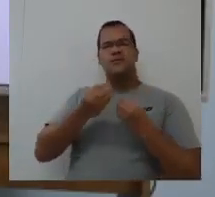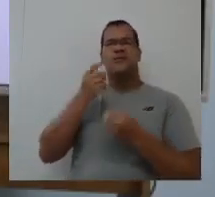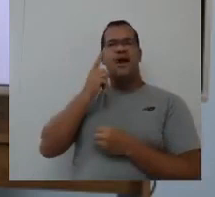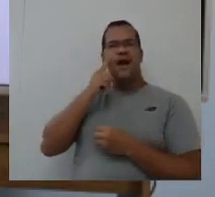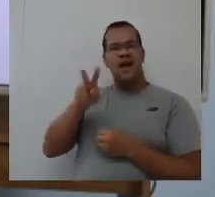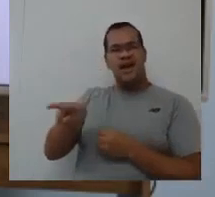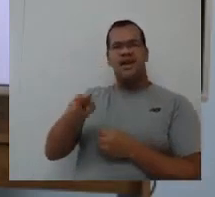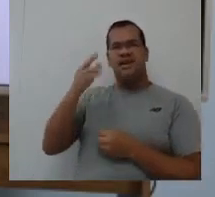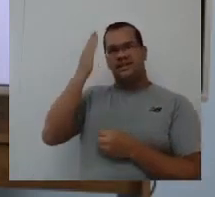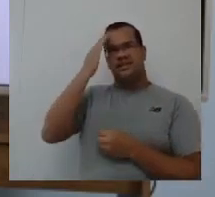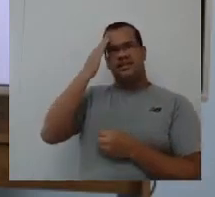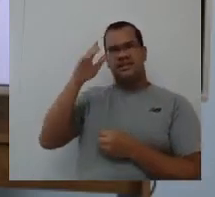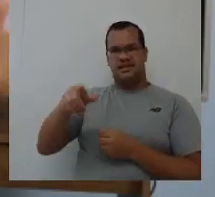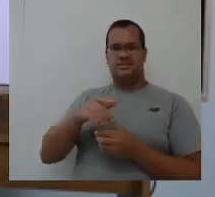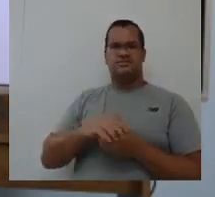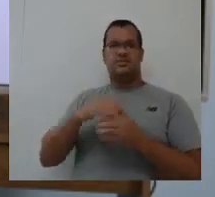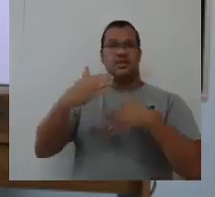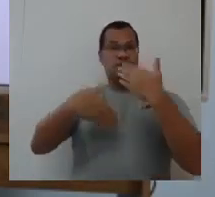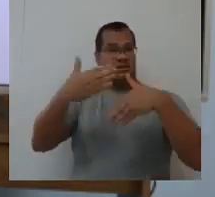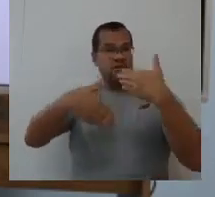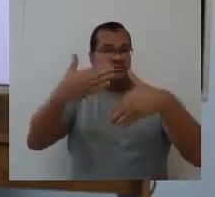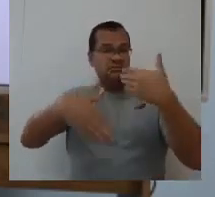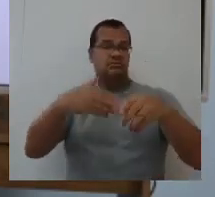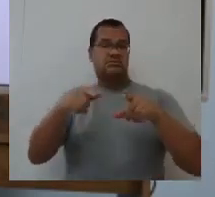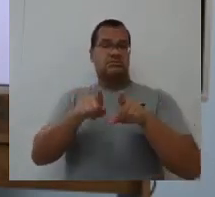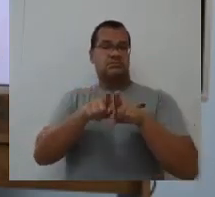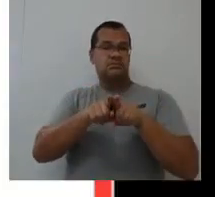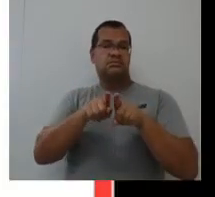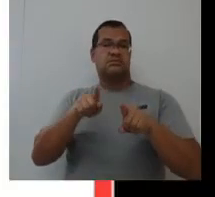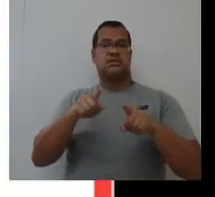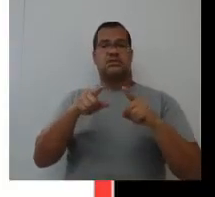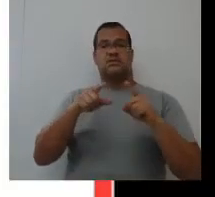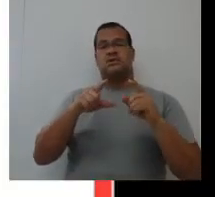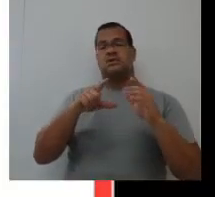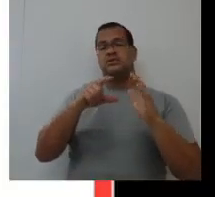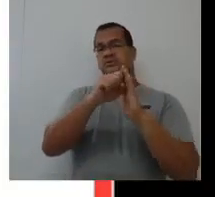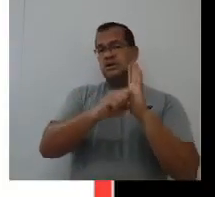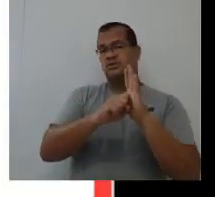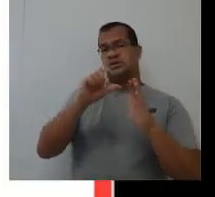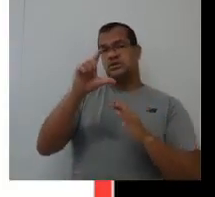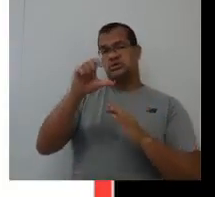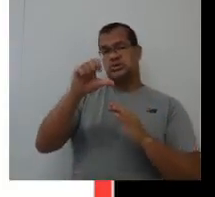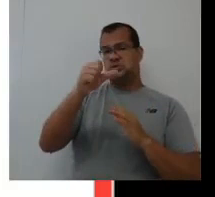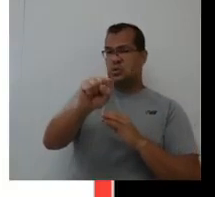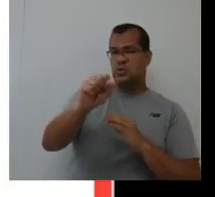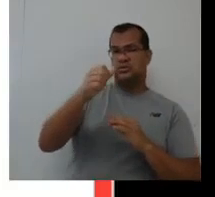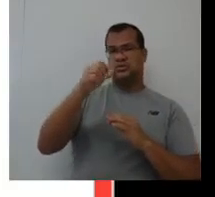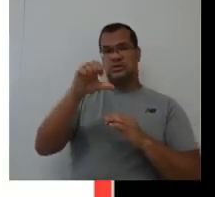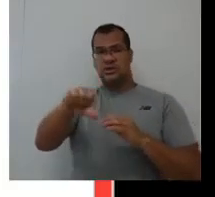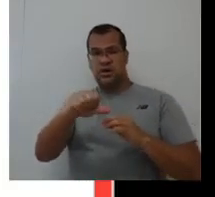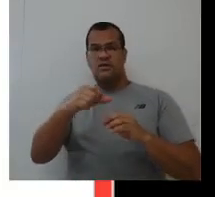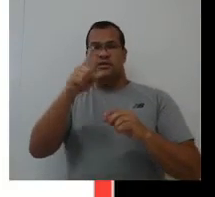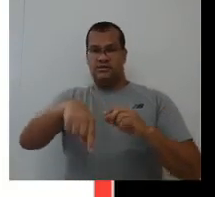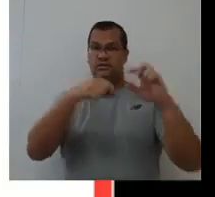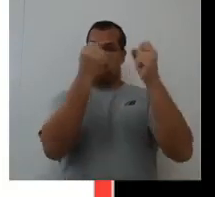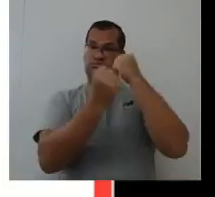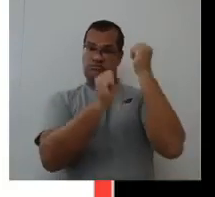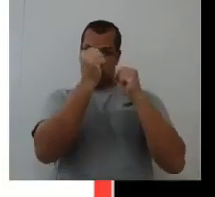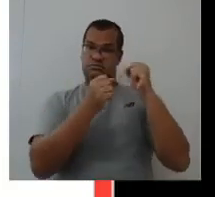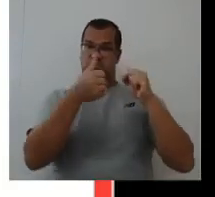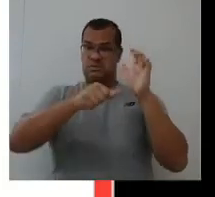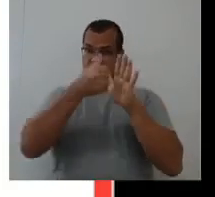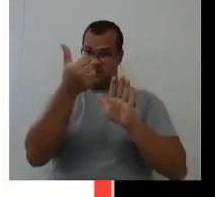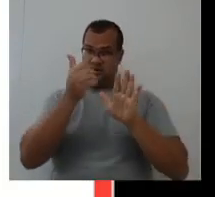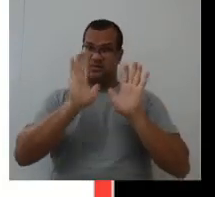gente entendeu isso. O desenvolvimento tecnológico no século XVIII e XIX na Europa provocou a Revolução Industrial. Primeiro ponto. A Revolução